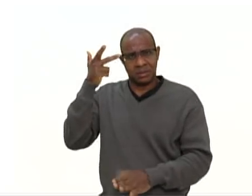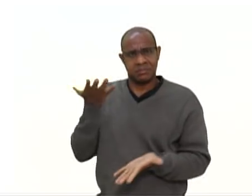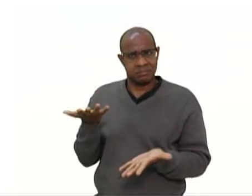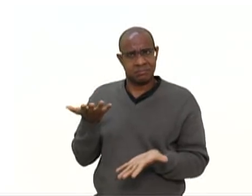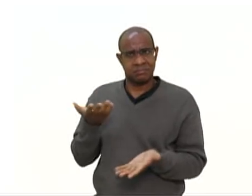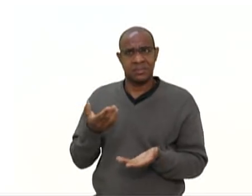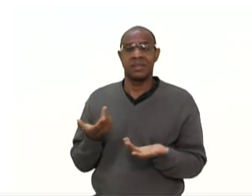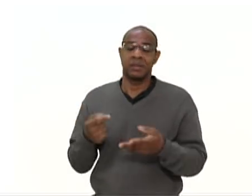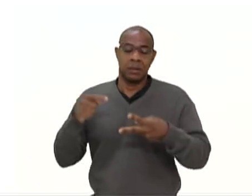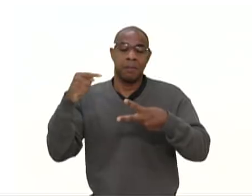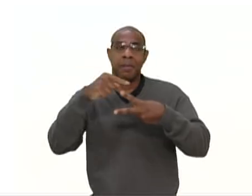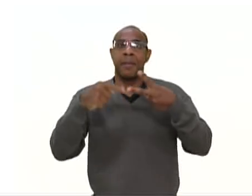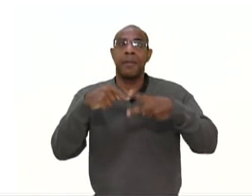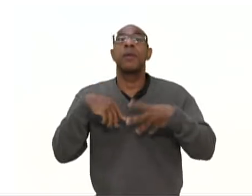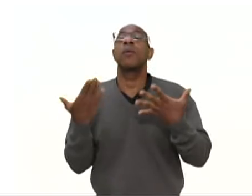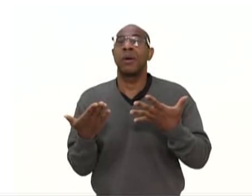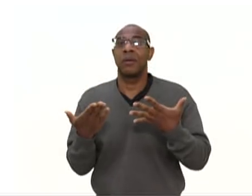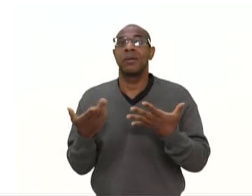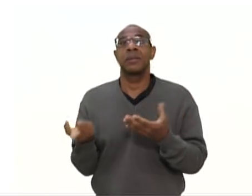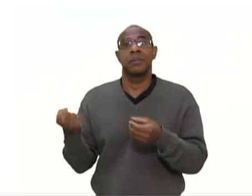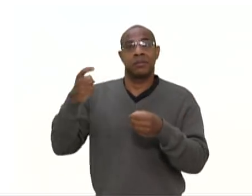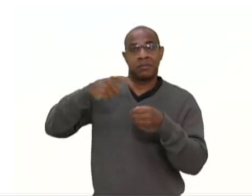Já retornamos.